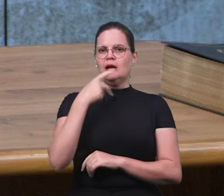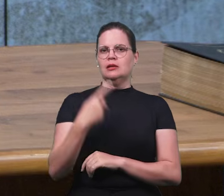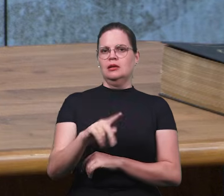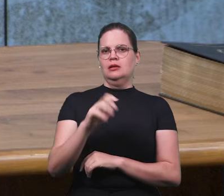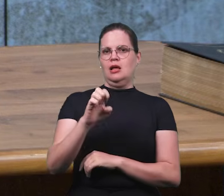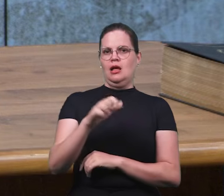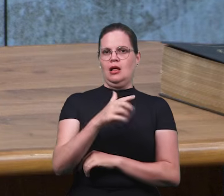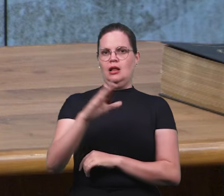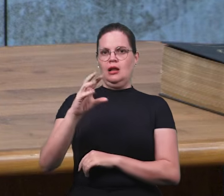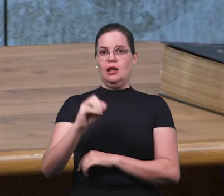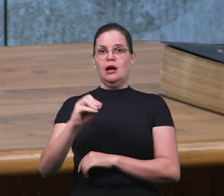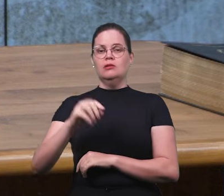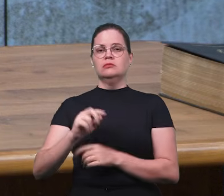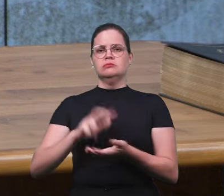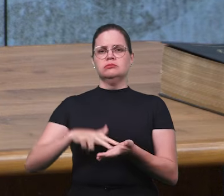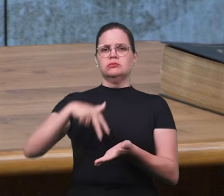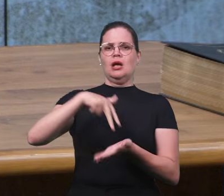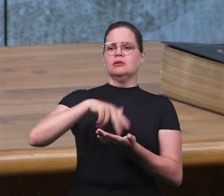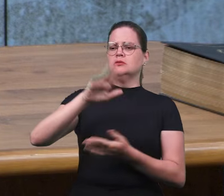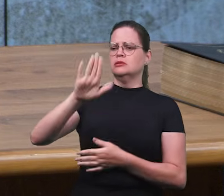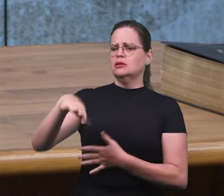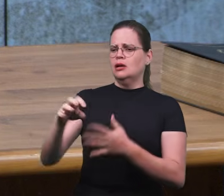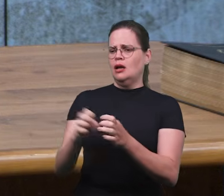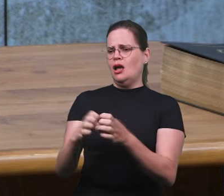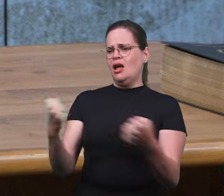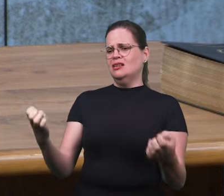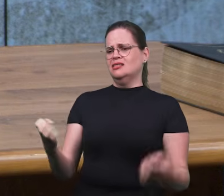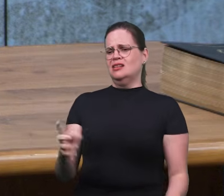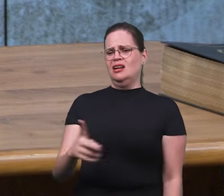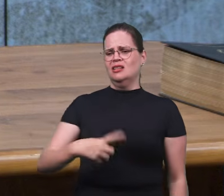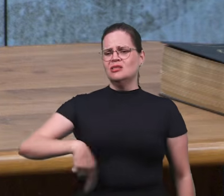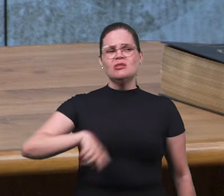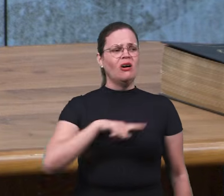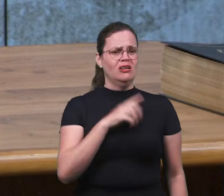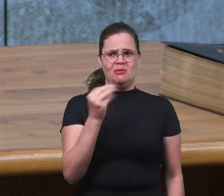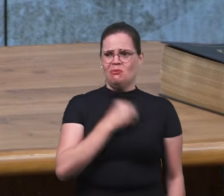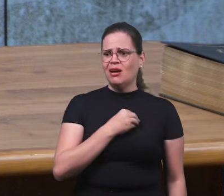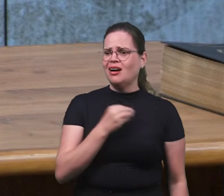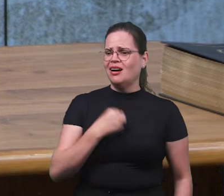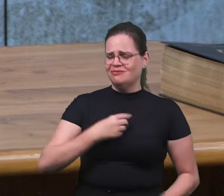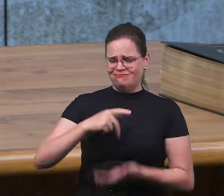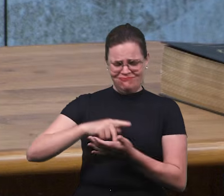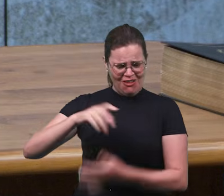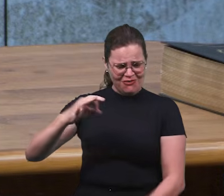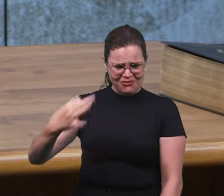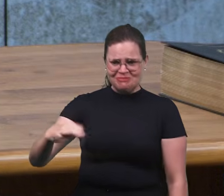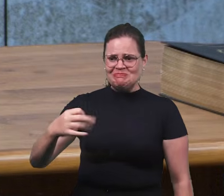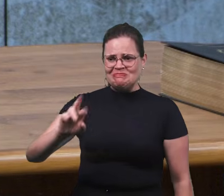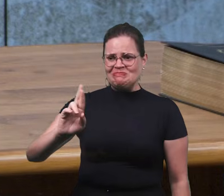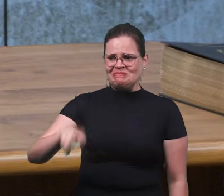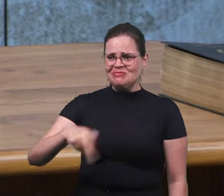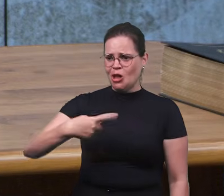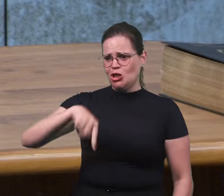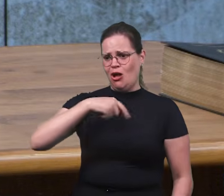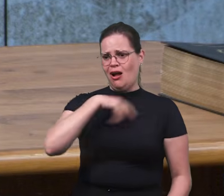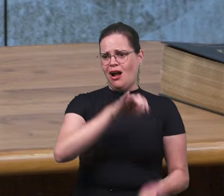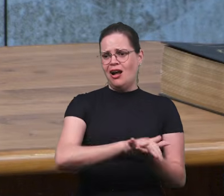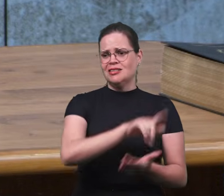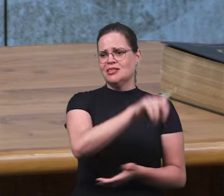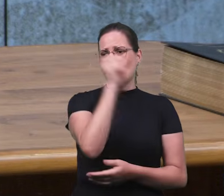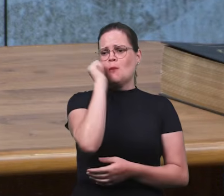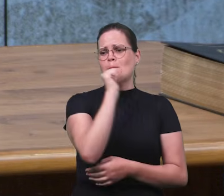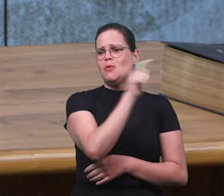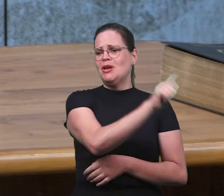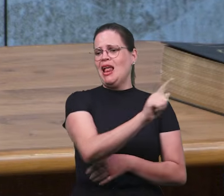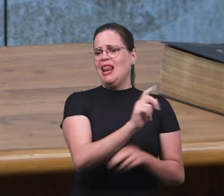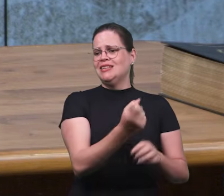a Esdras: nós temos transgredido contra o nosso Deus e casamos com mulheres